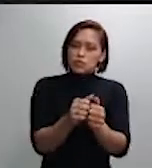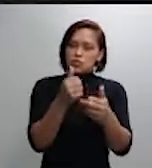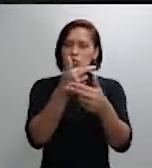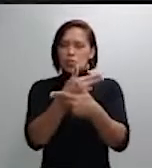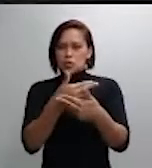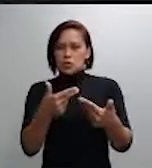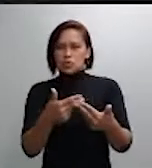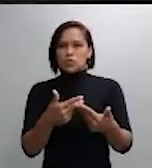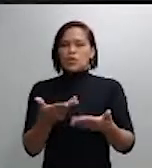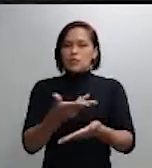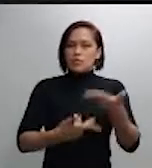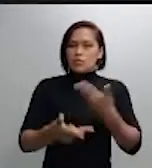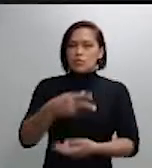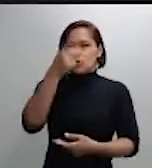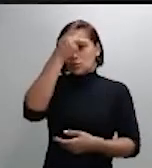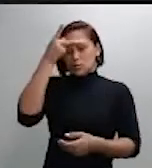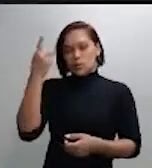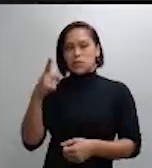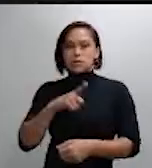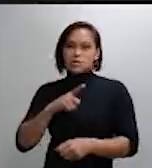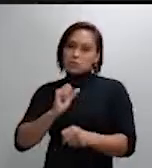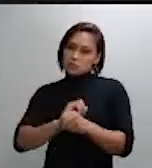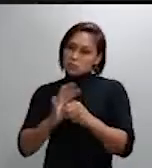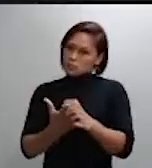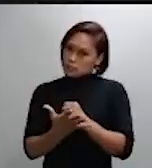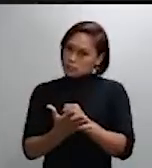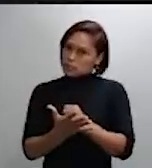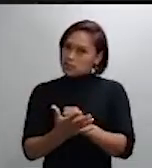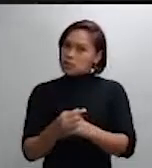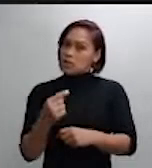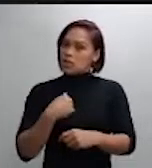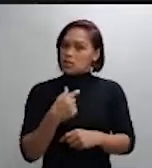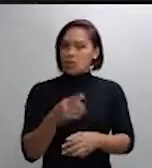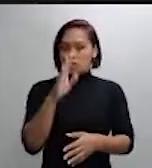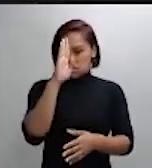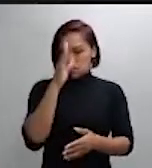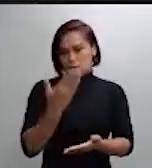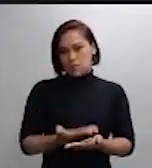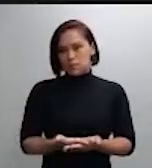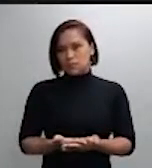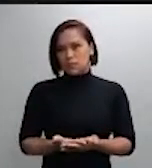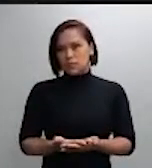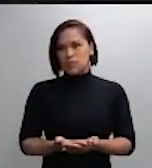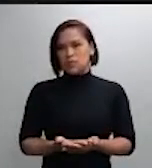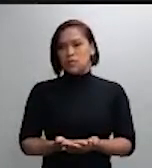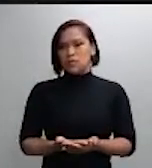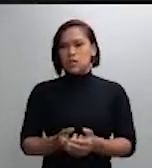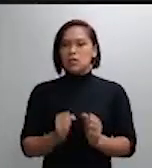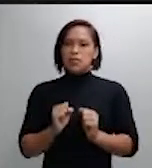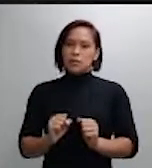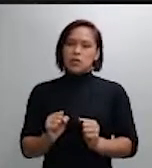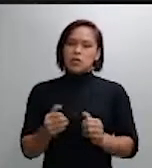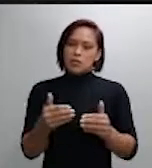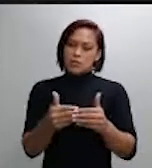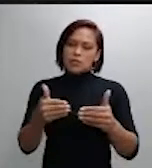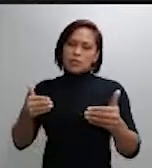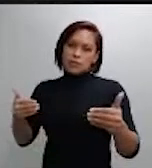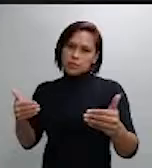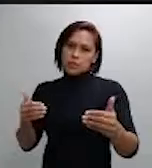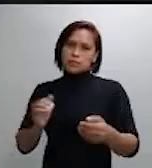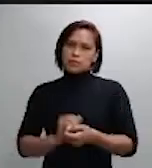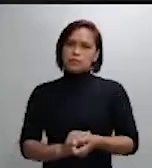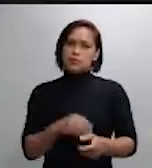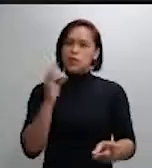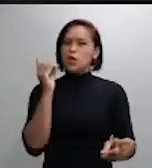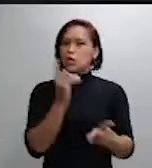sintomas, eu resolvi não colocar o STJ, embora facultado por Vossa Excelência de me encontrar pessoalmente. Por isso